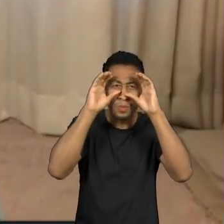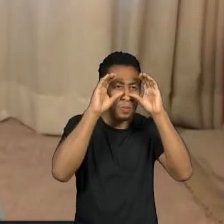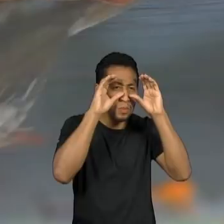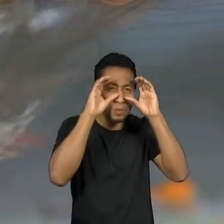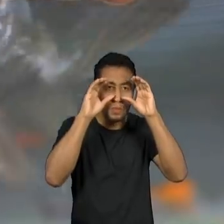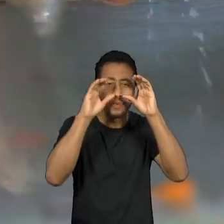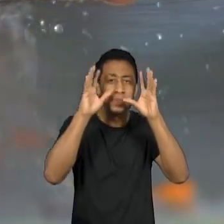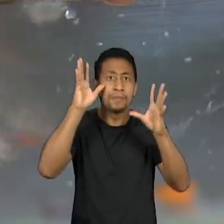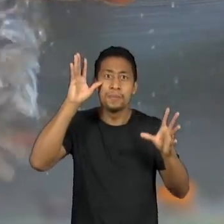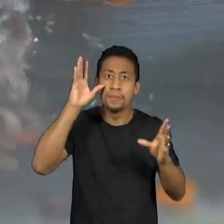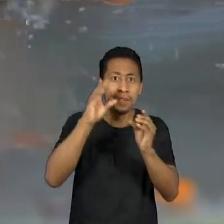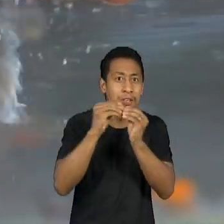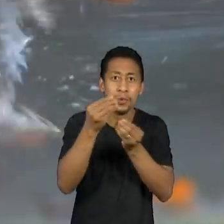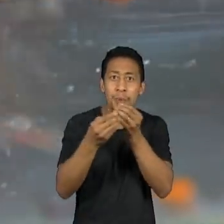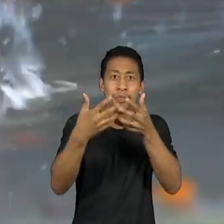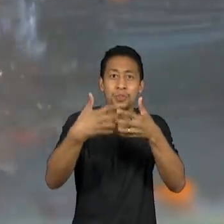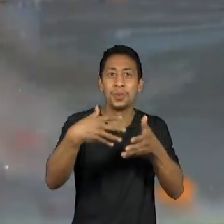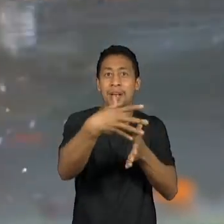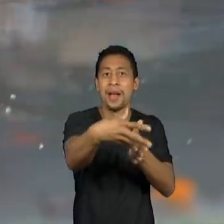da Amazônia, né?